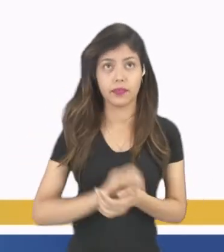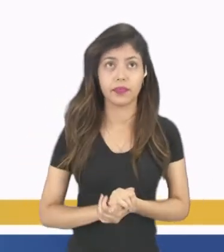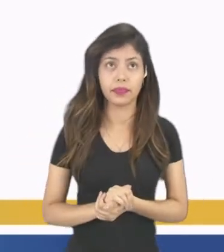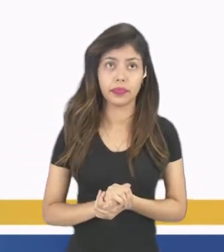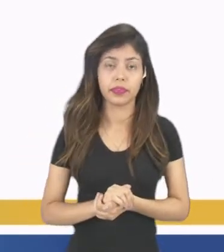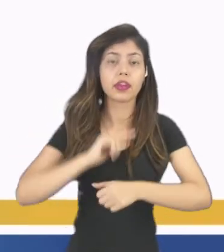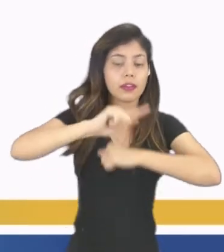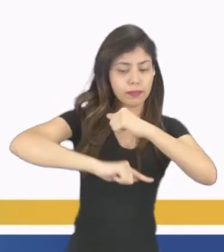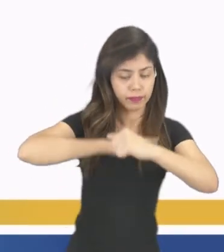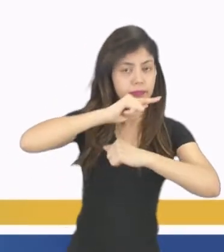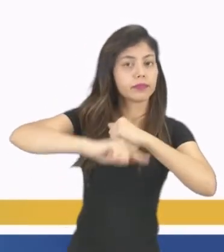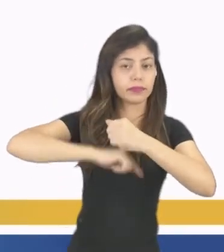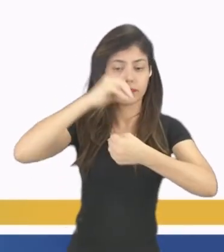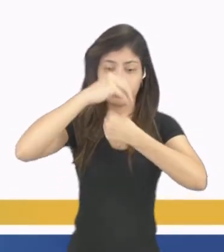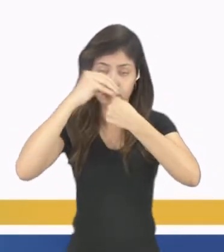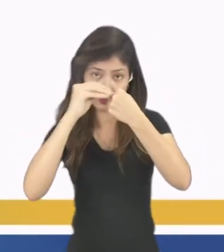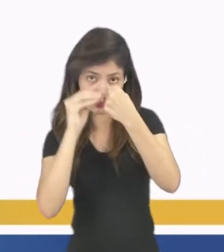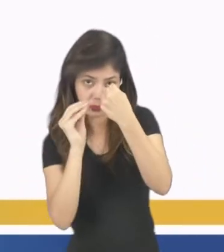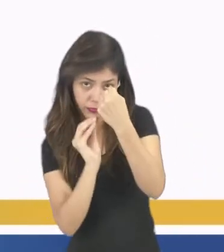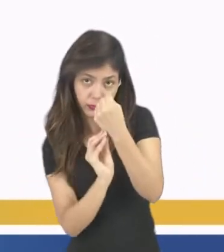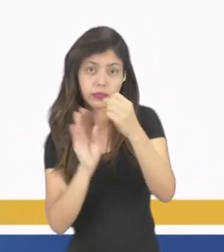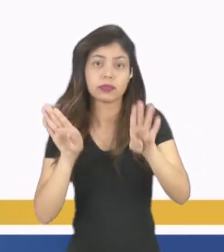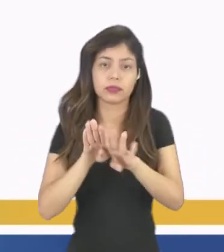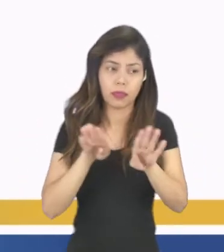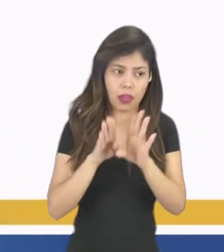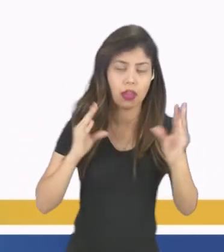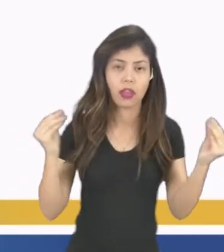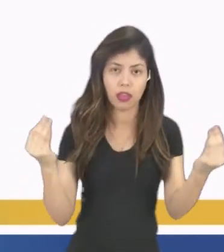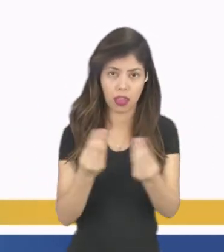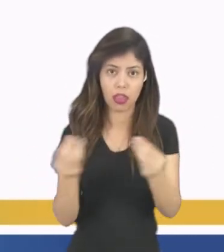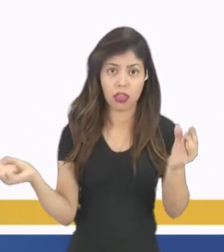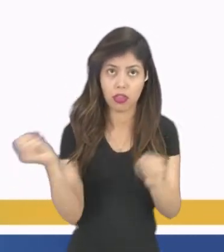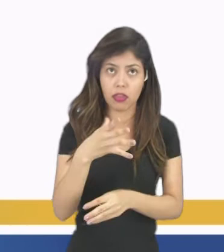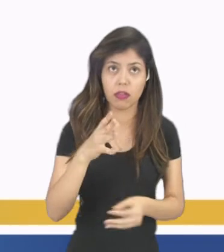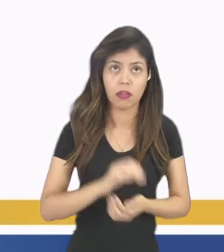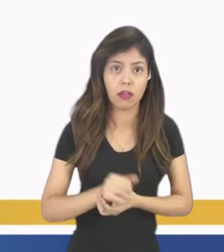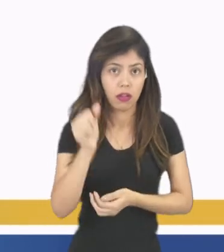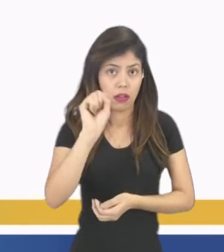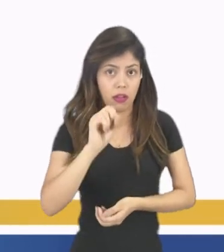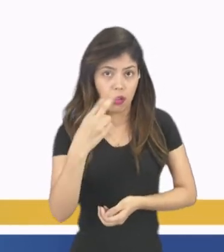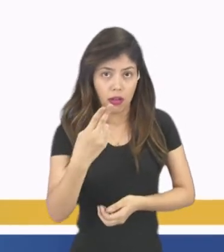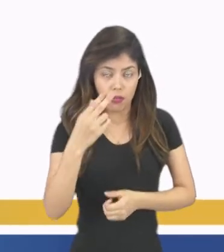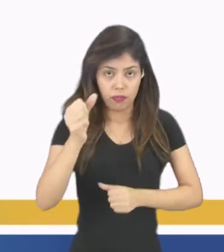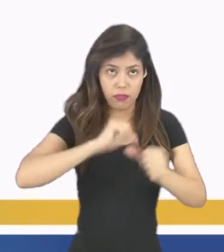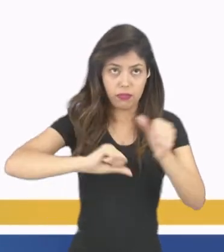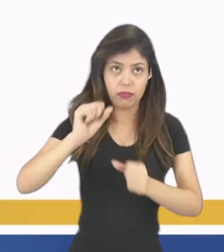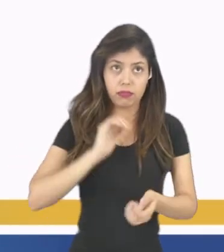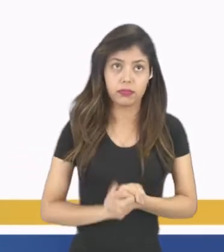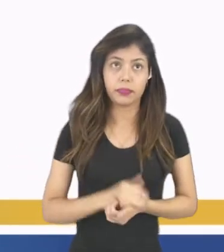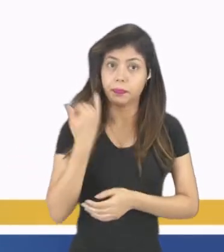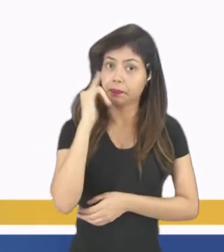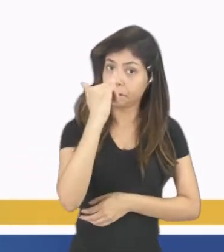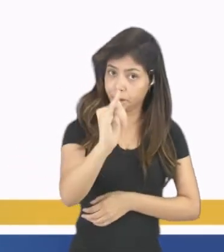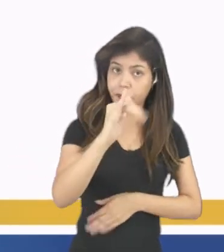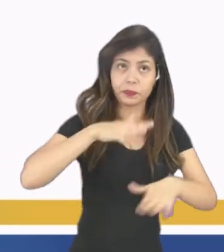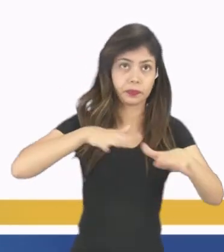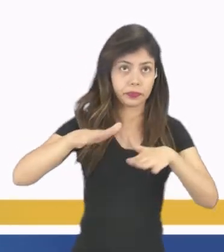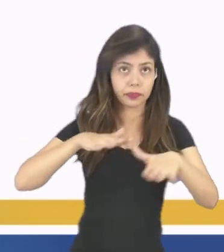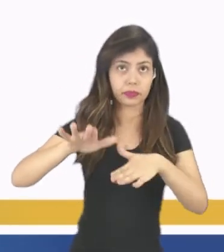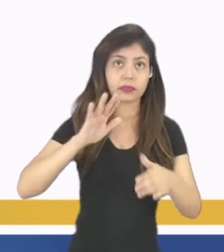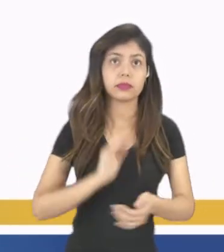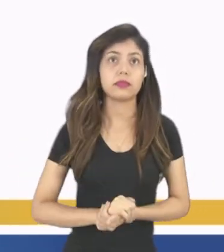dos átomos, das moléculas que formam as substâncias, ou mudança. Energia cinética é